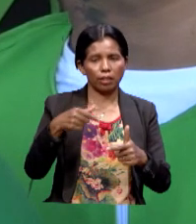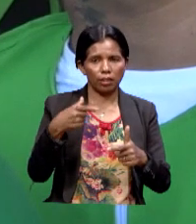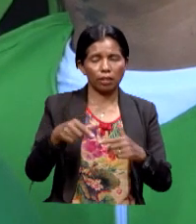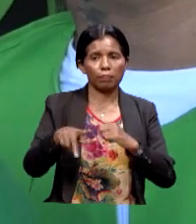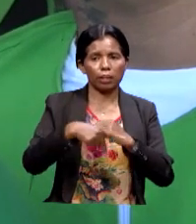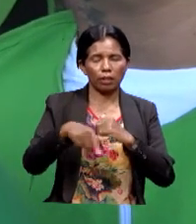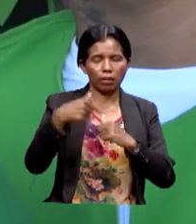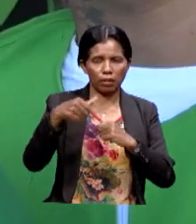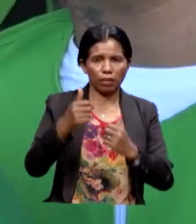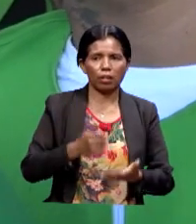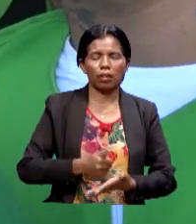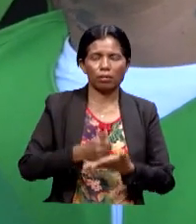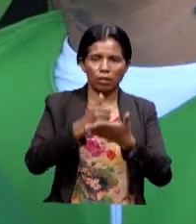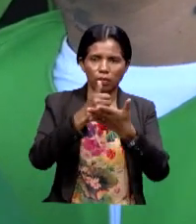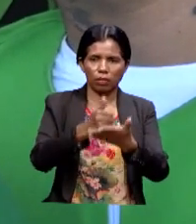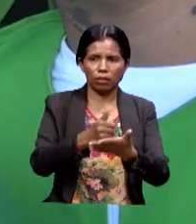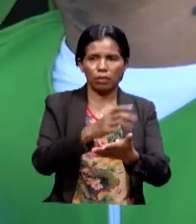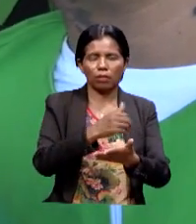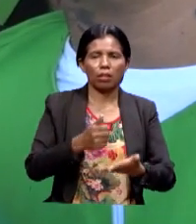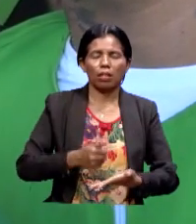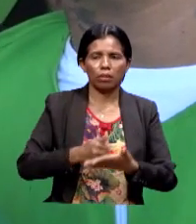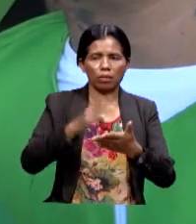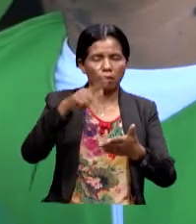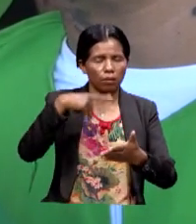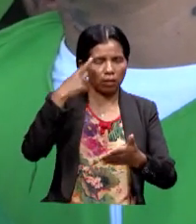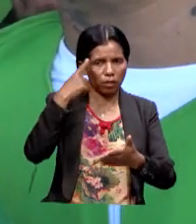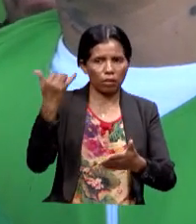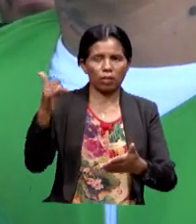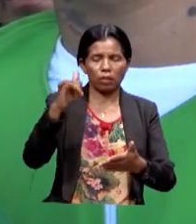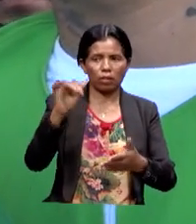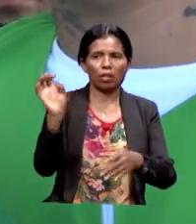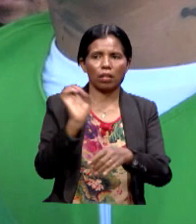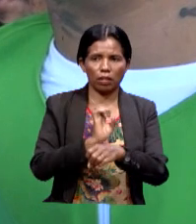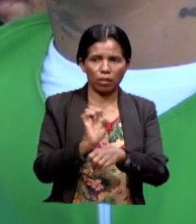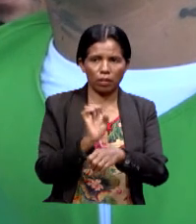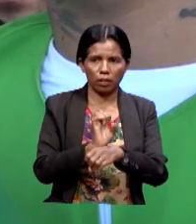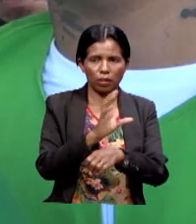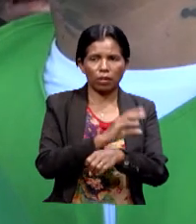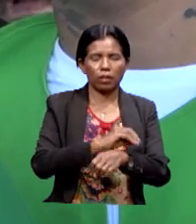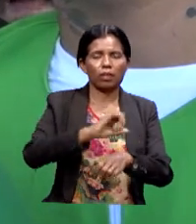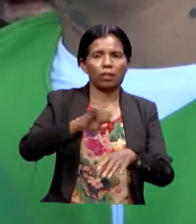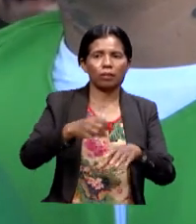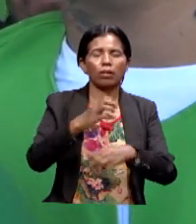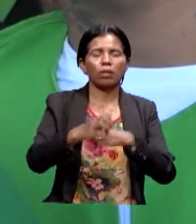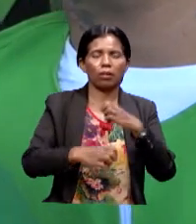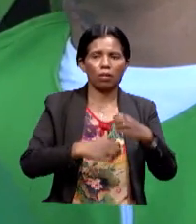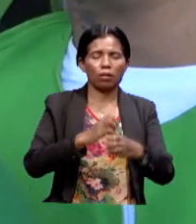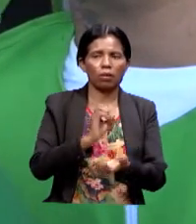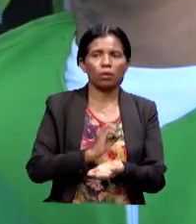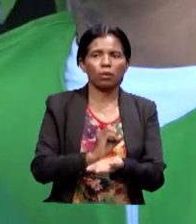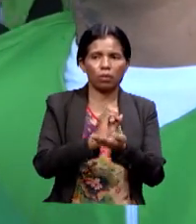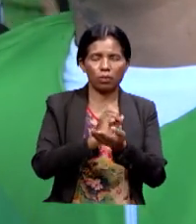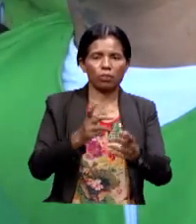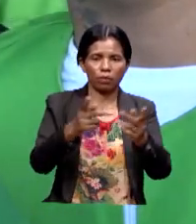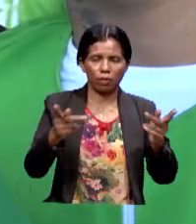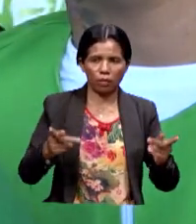apoio, diversifica no apoio político para zona economia exclusiva e cusi. Zona idene tem que